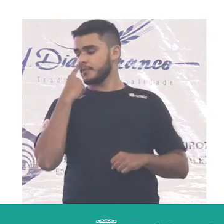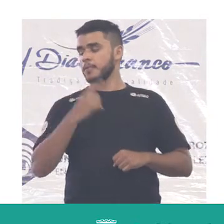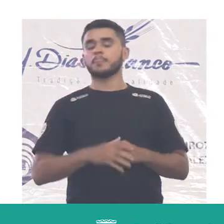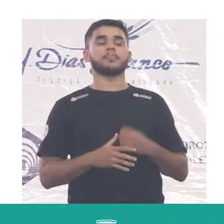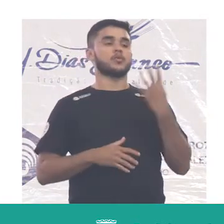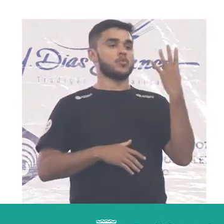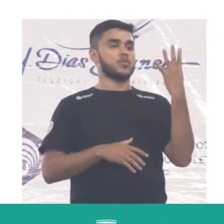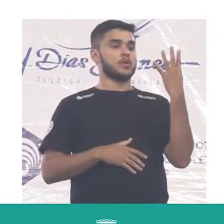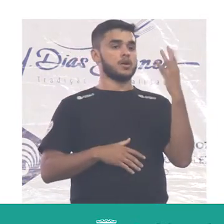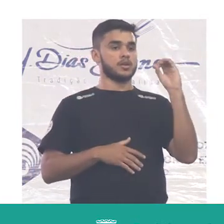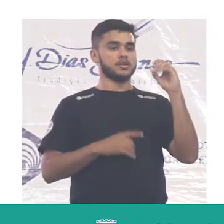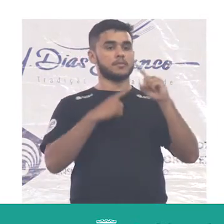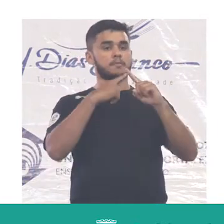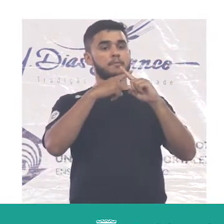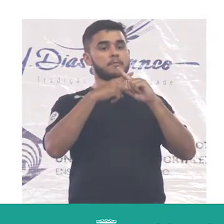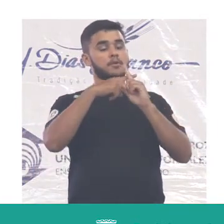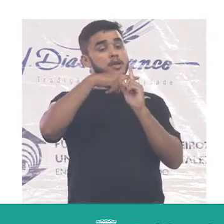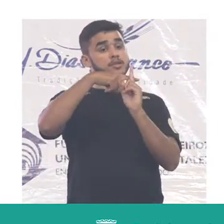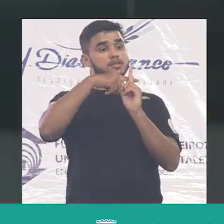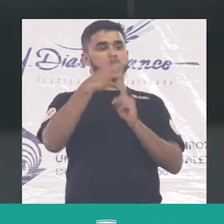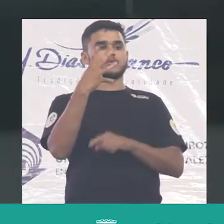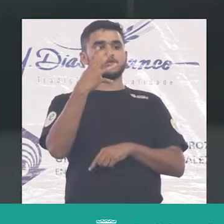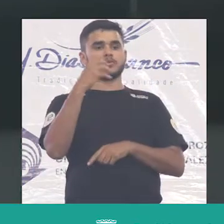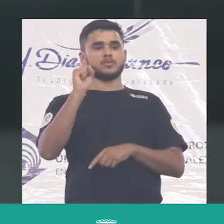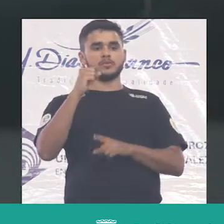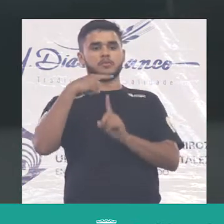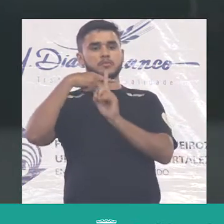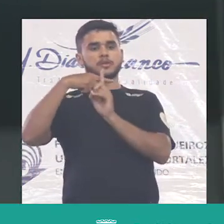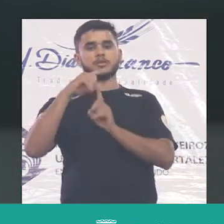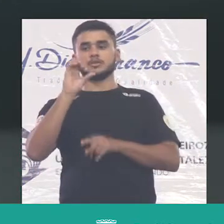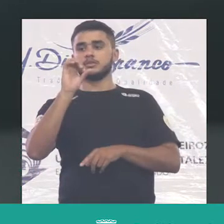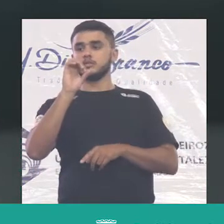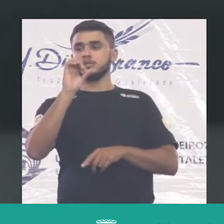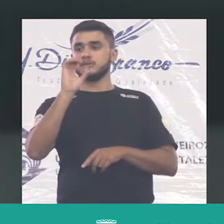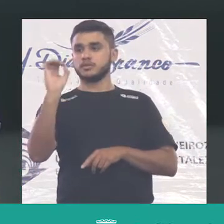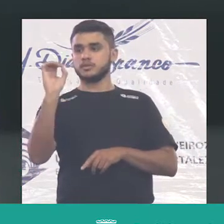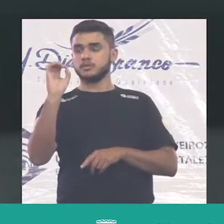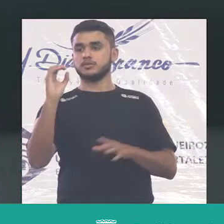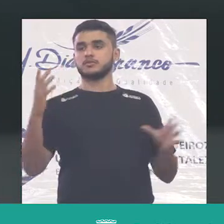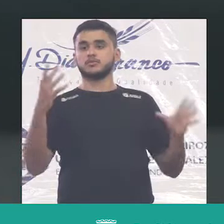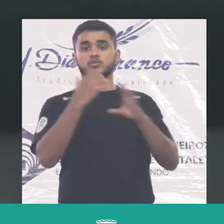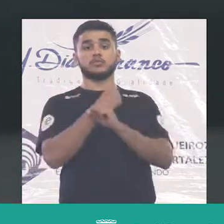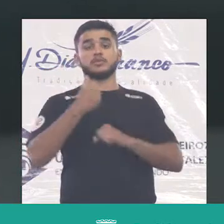mais 48 mais 60. Deu 148.